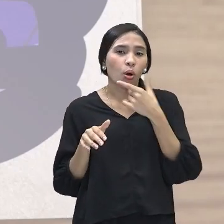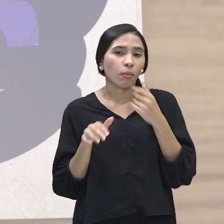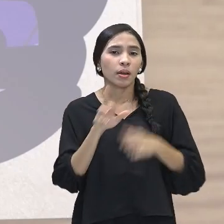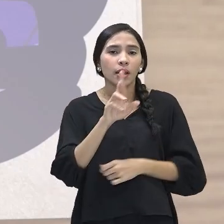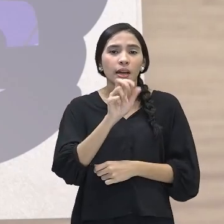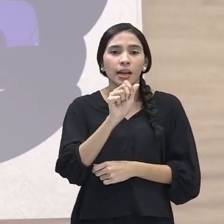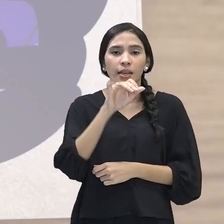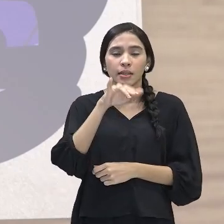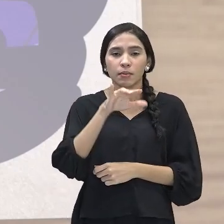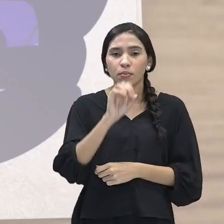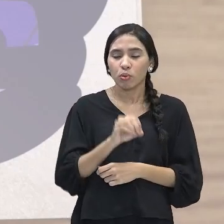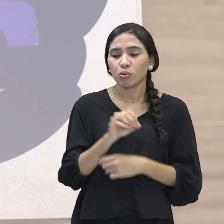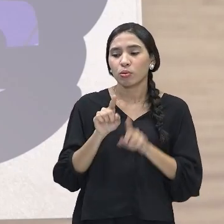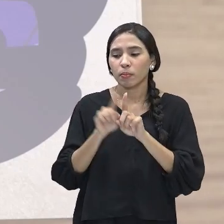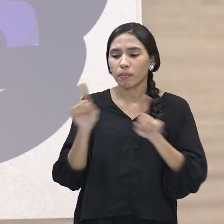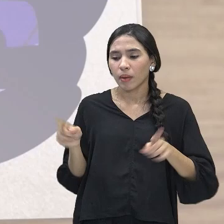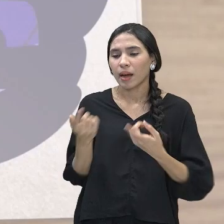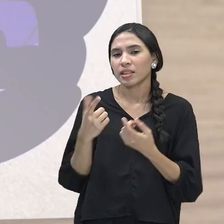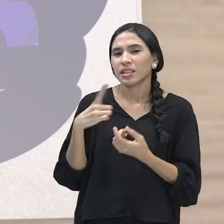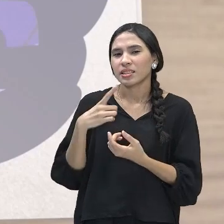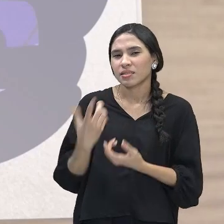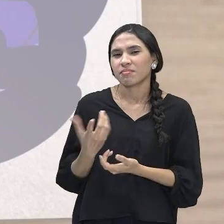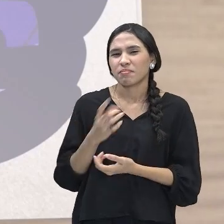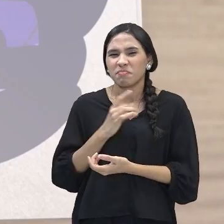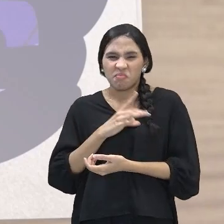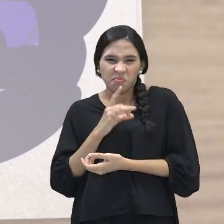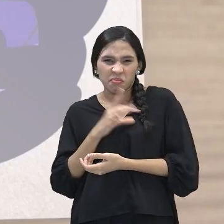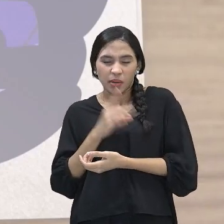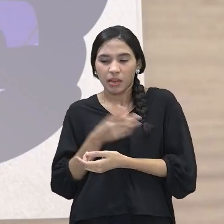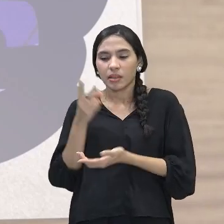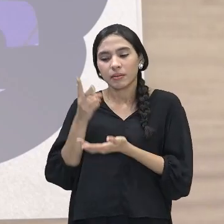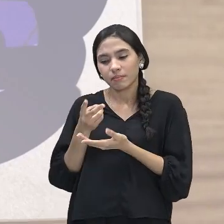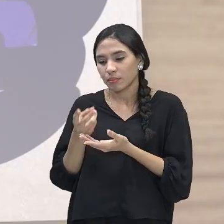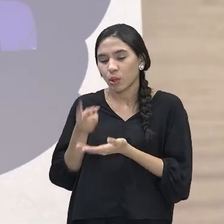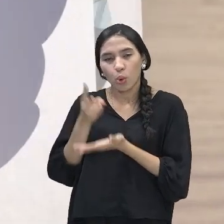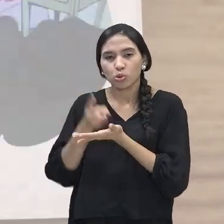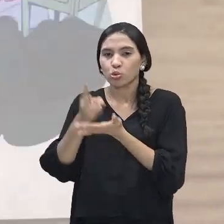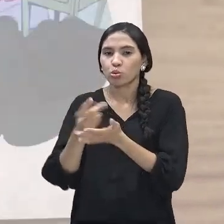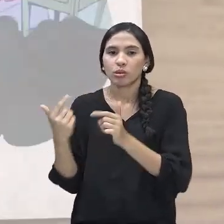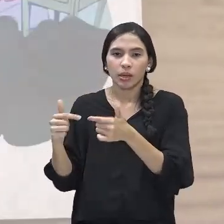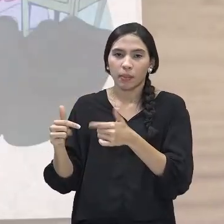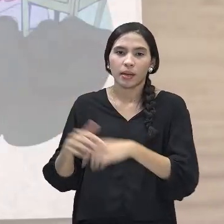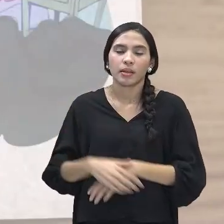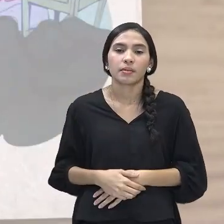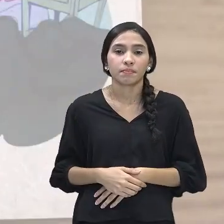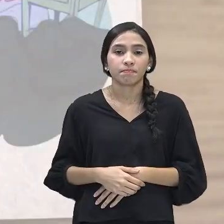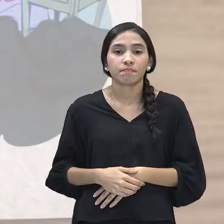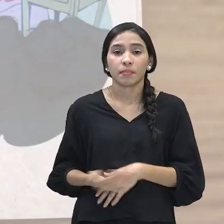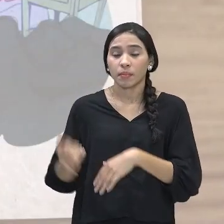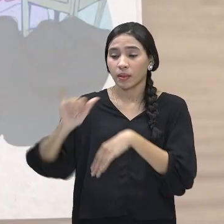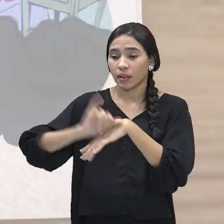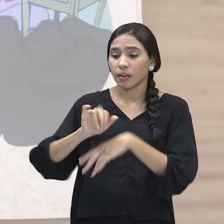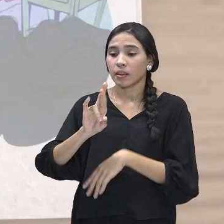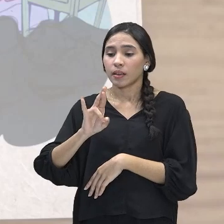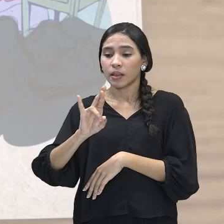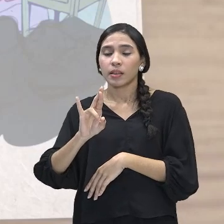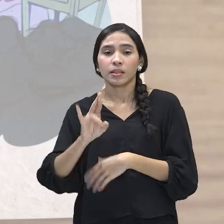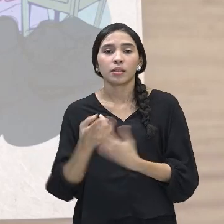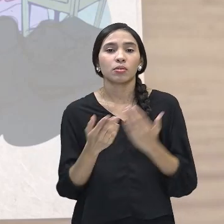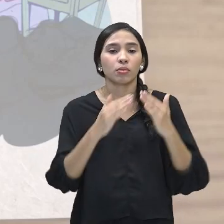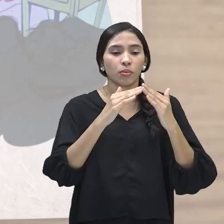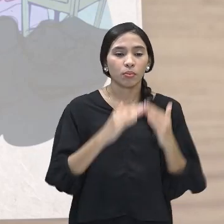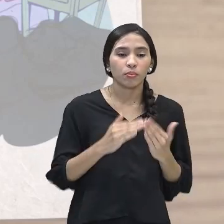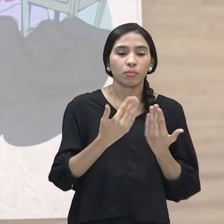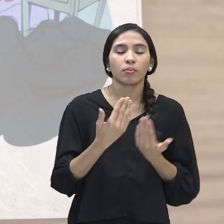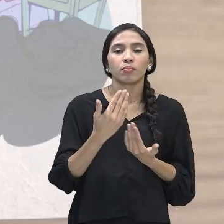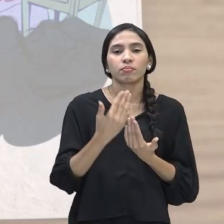fim, tem compaixão de Macabea, deixando-a permanecer com o trabalho. No Rio de Janeiro, Macabea mora numa pensão